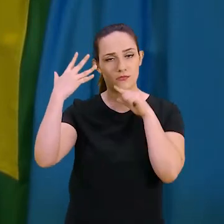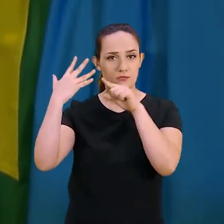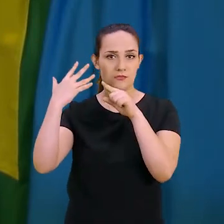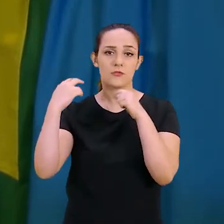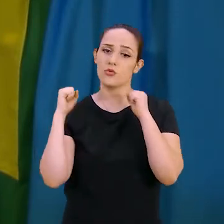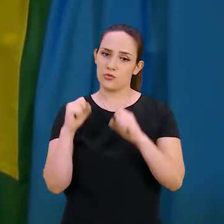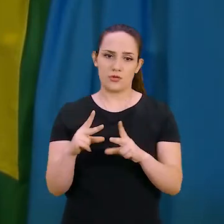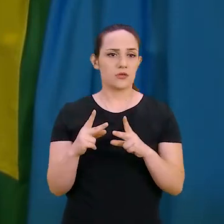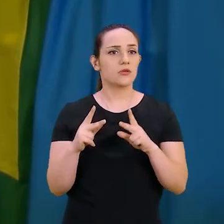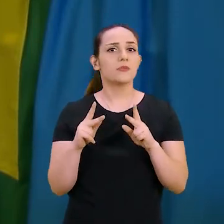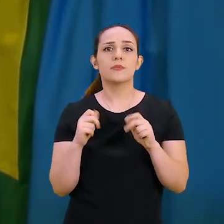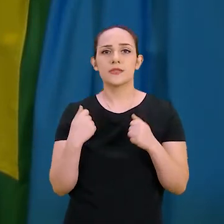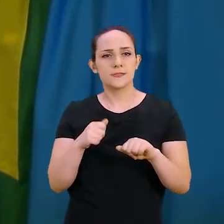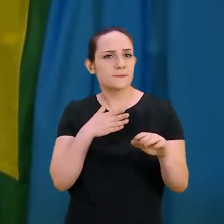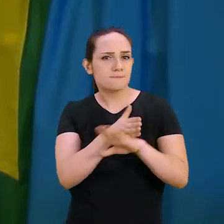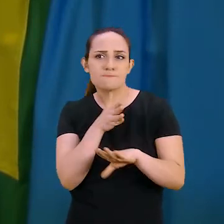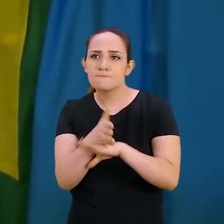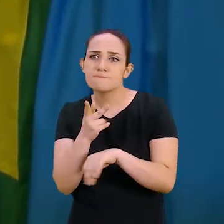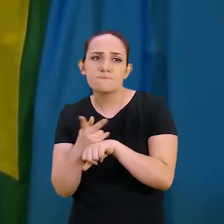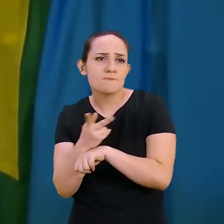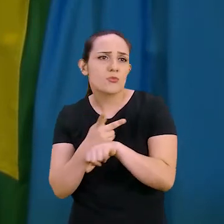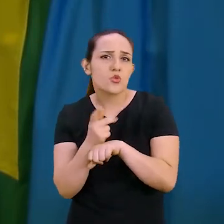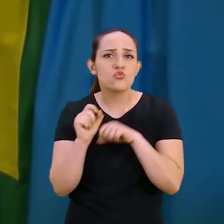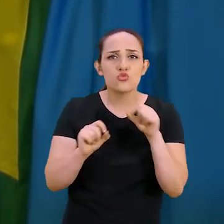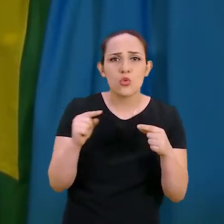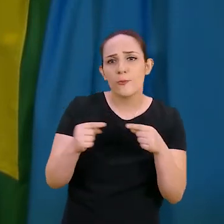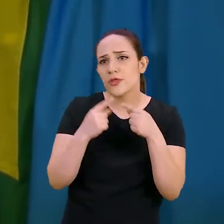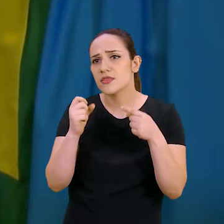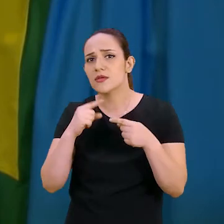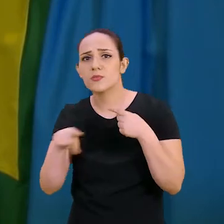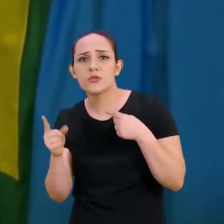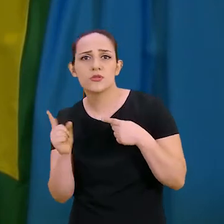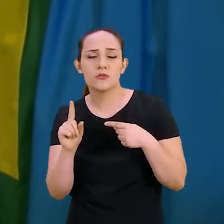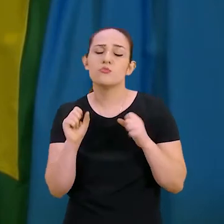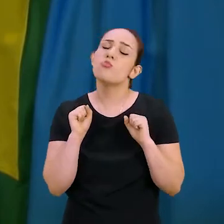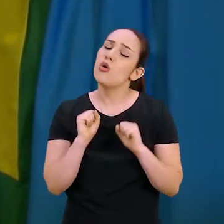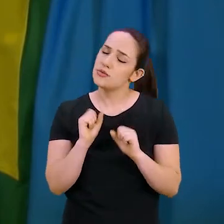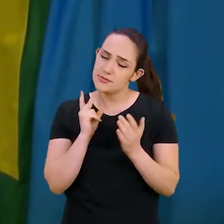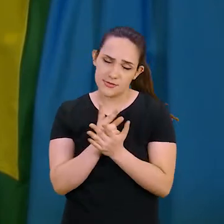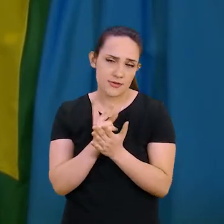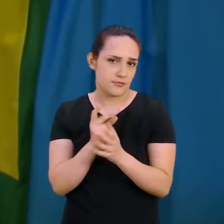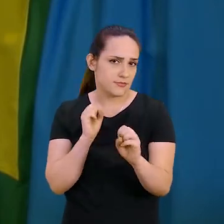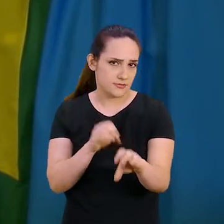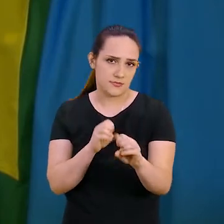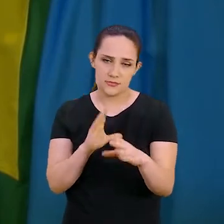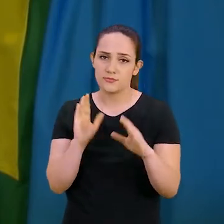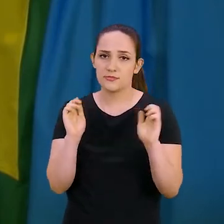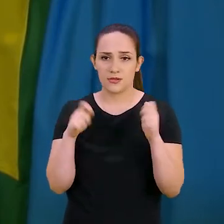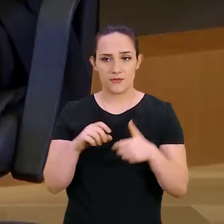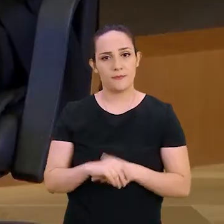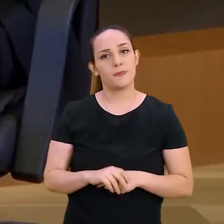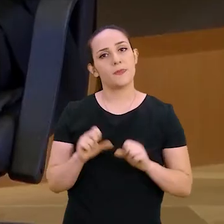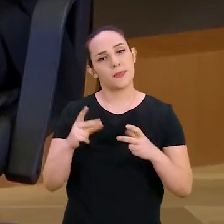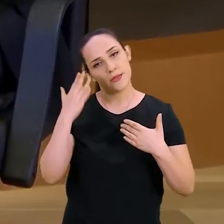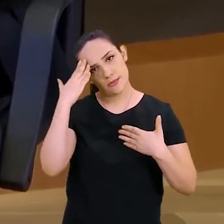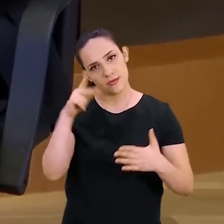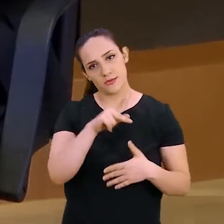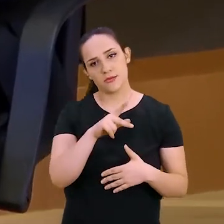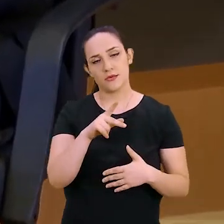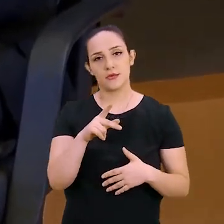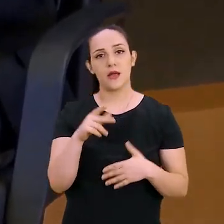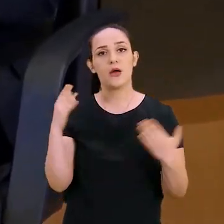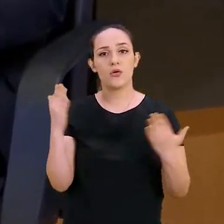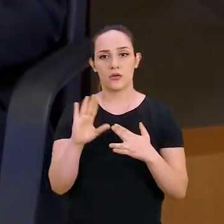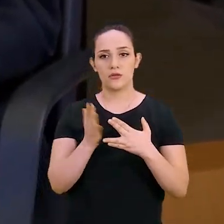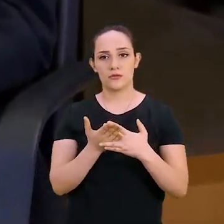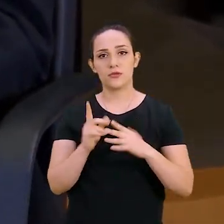assunto, e ele tem que ir atrás daquilo que cabe para ele ou não. Então, sempre dá para reeducar, sempre. Muito obrigado, doutora. Nós